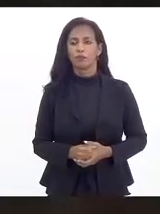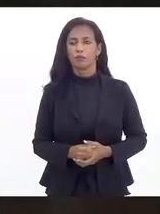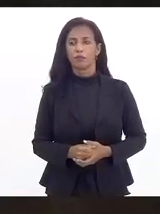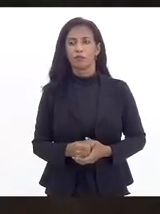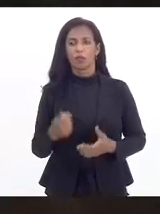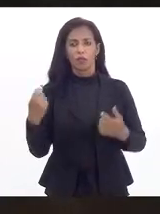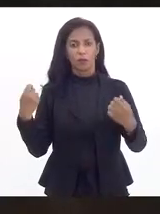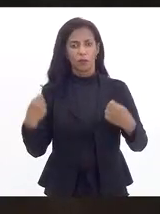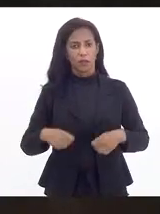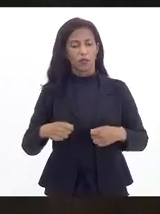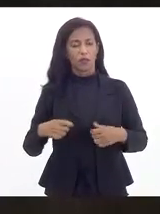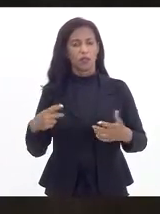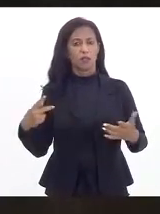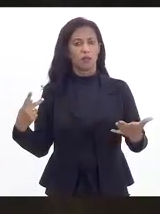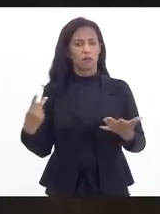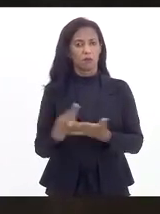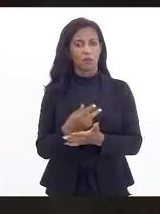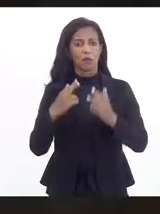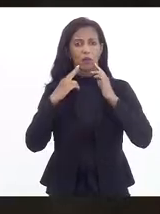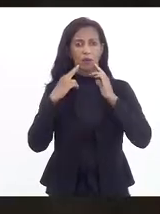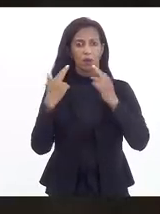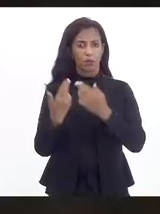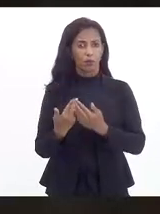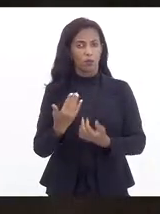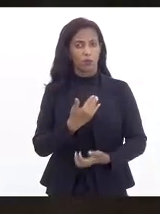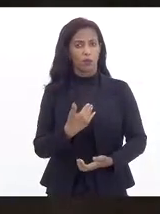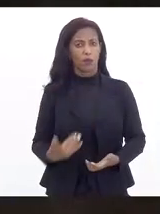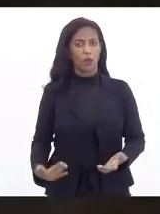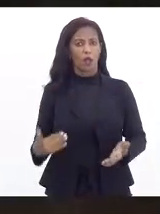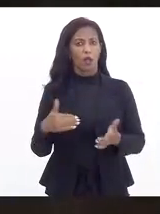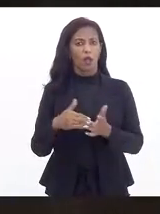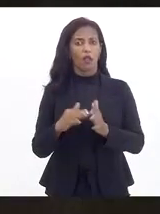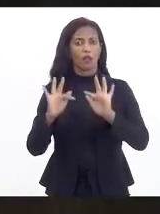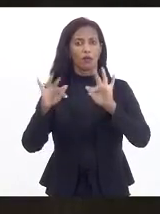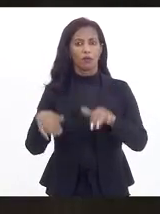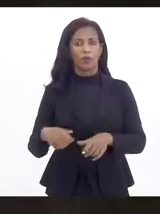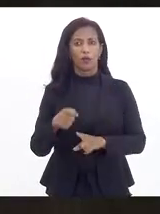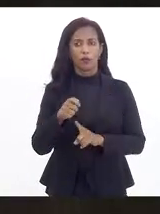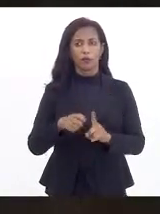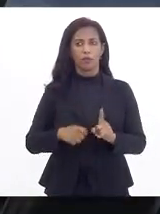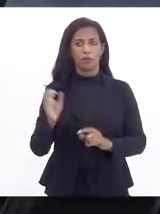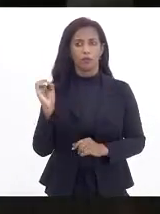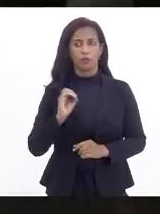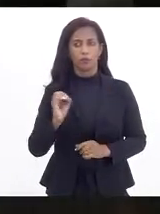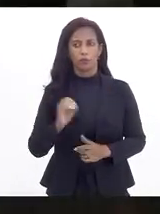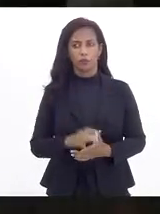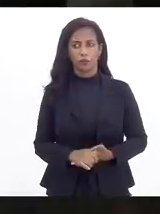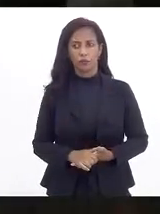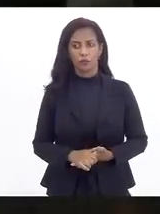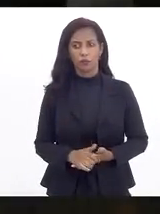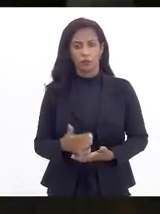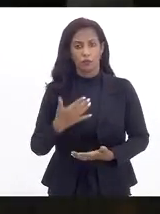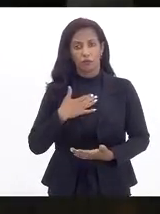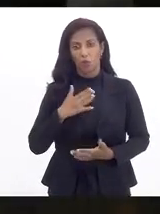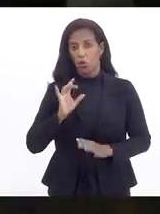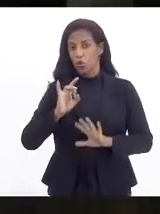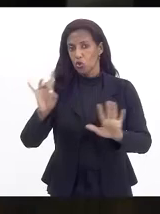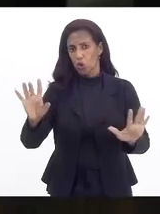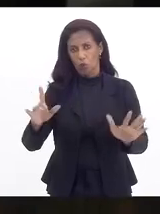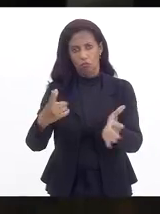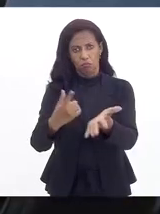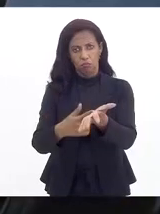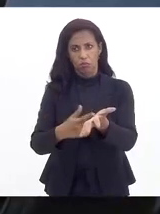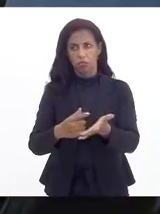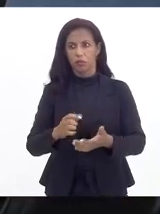gente realize uma audiência pública e ele volte até o final do mês de outubro. Pode ser, presidente? Da minha parte, eu só quero ouvir o acordo.